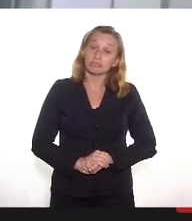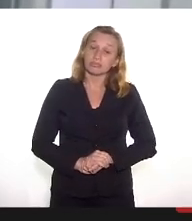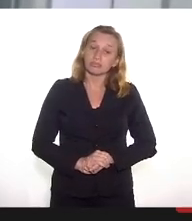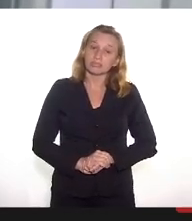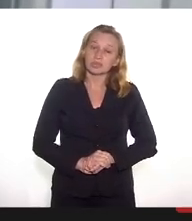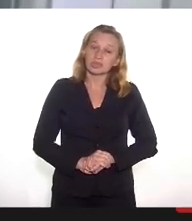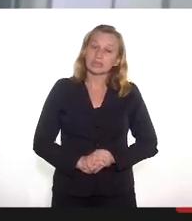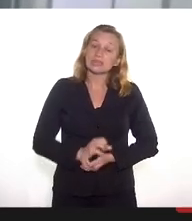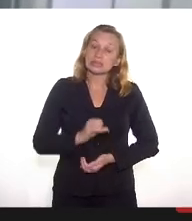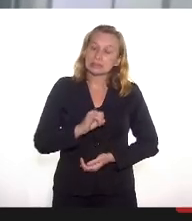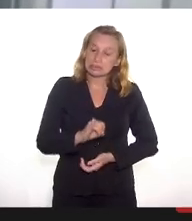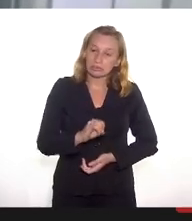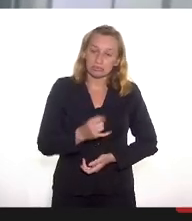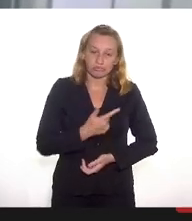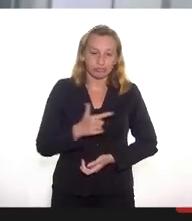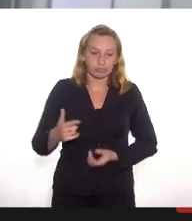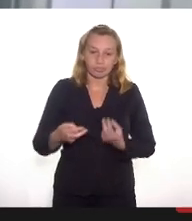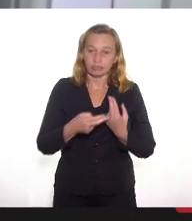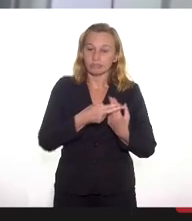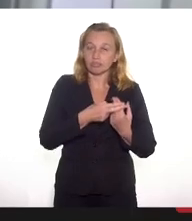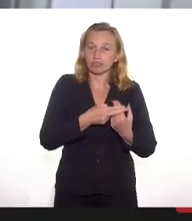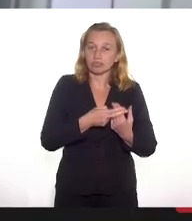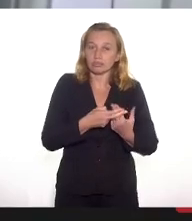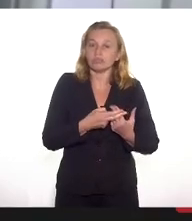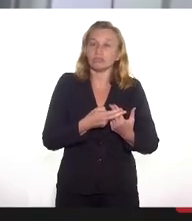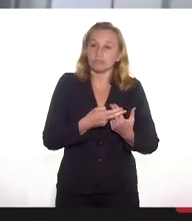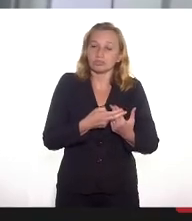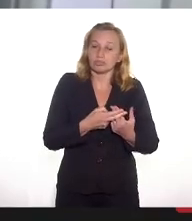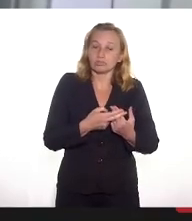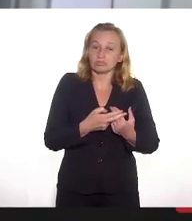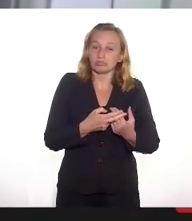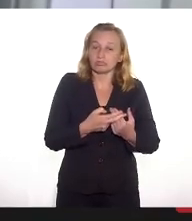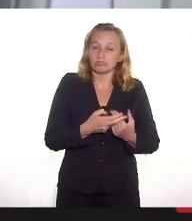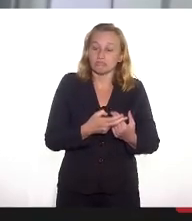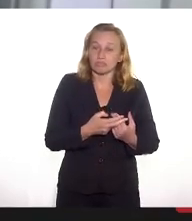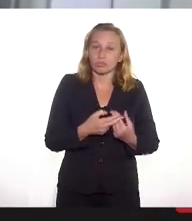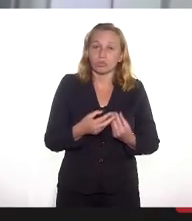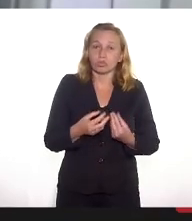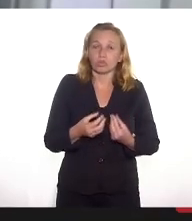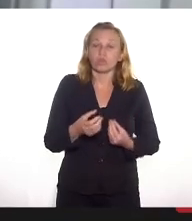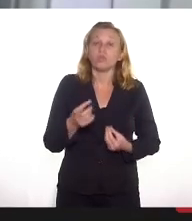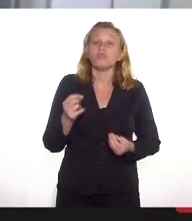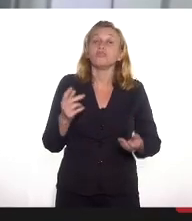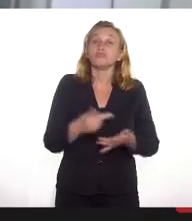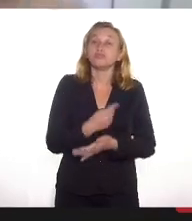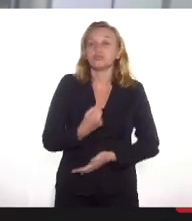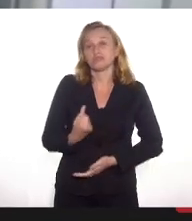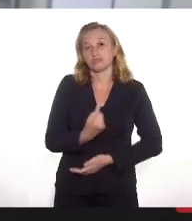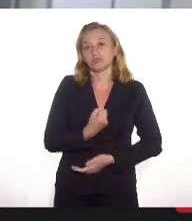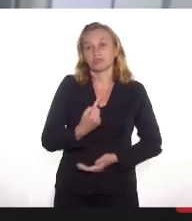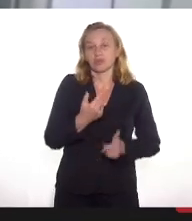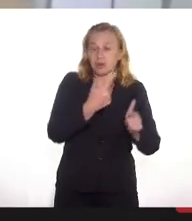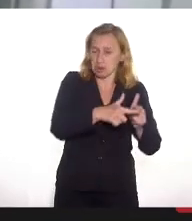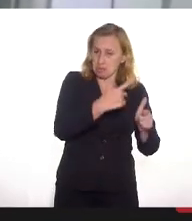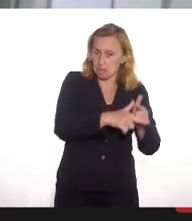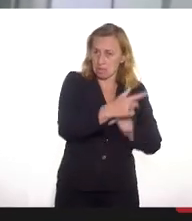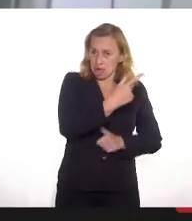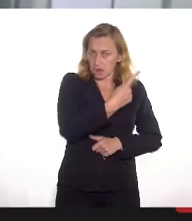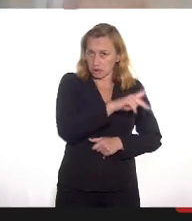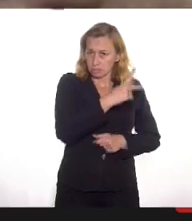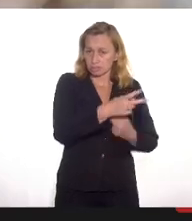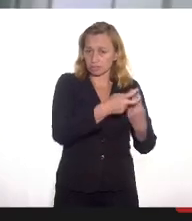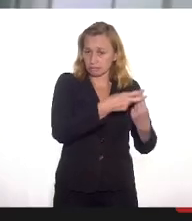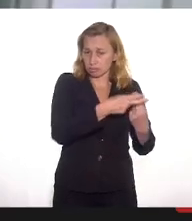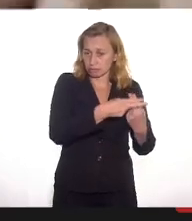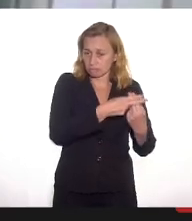se não fosse o SUS ai de nós se não fosse dois e com todos os limites de problemas que ele tem principalmente em